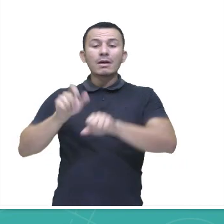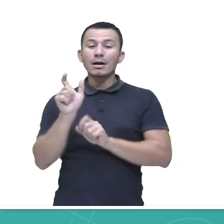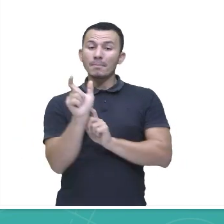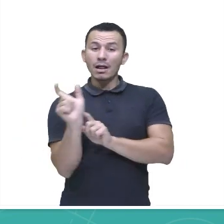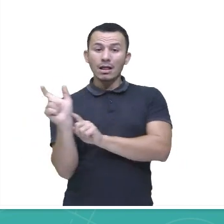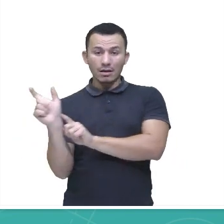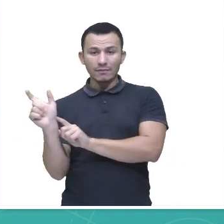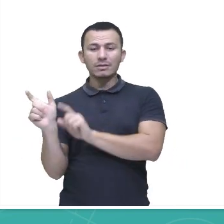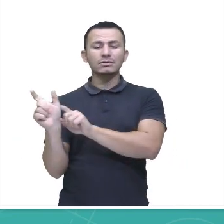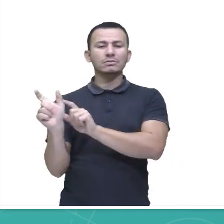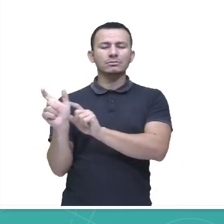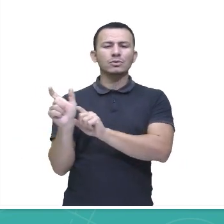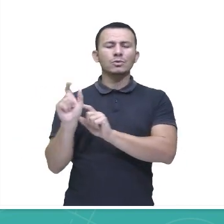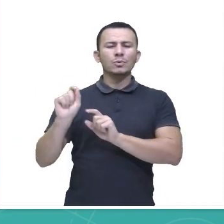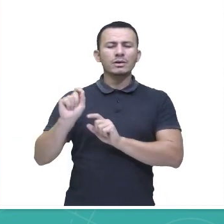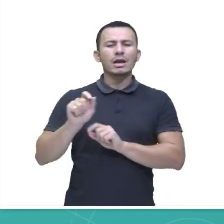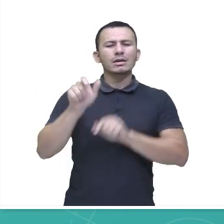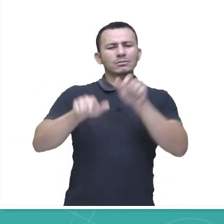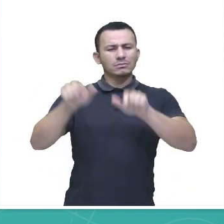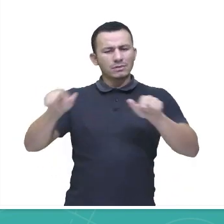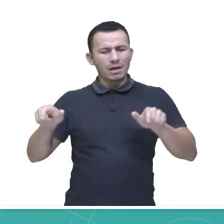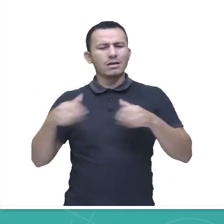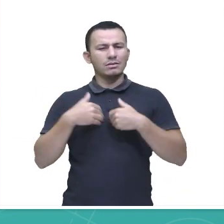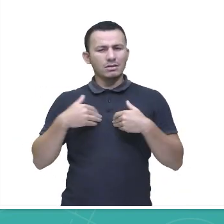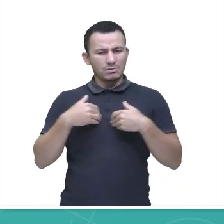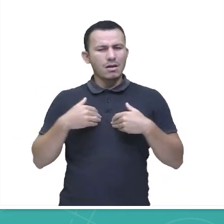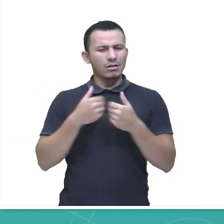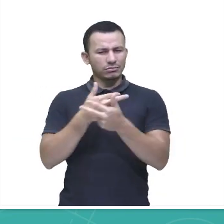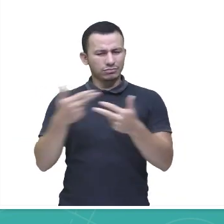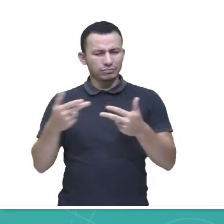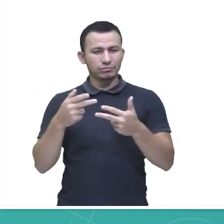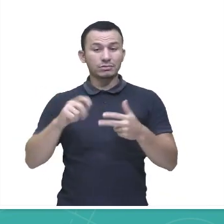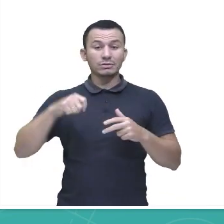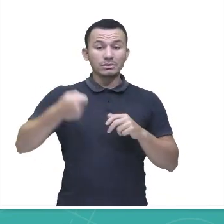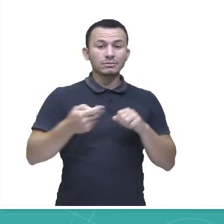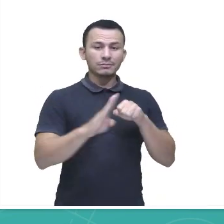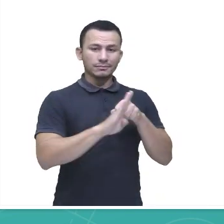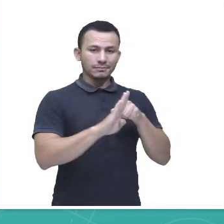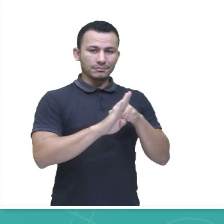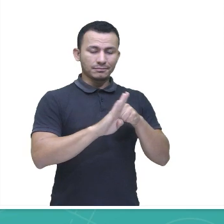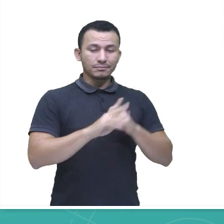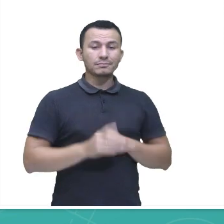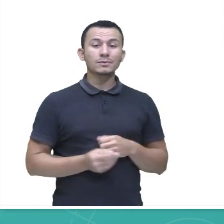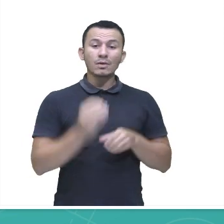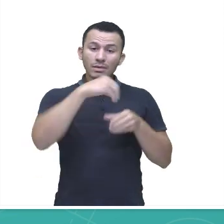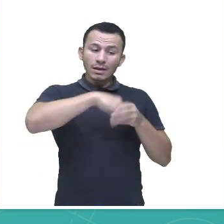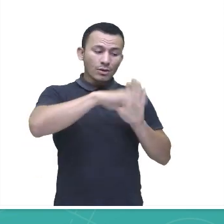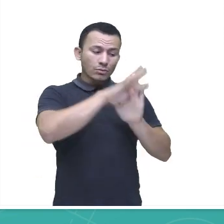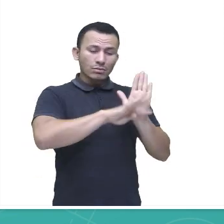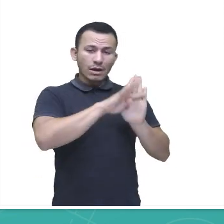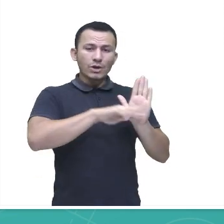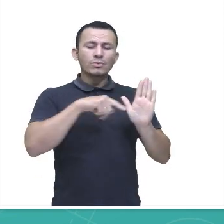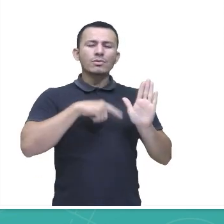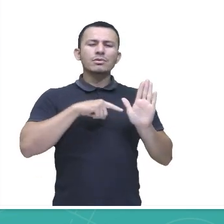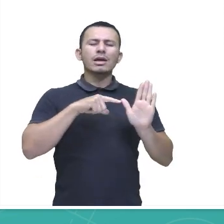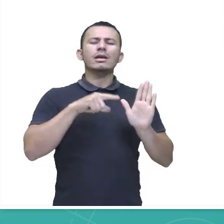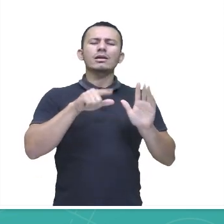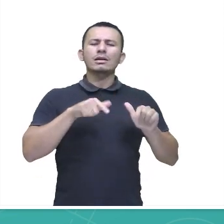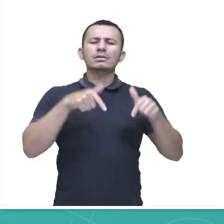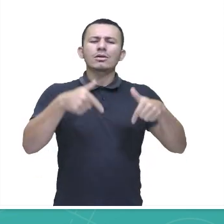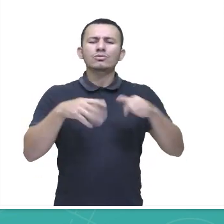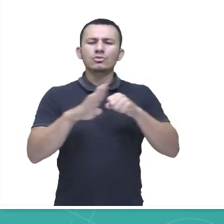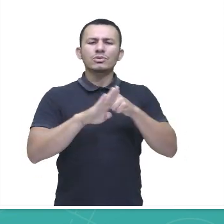nominam, não é, os seres, e você já sabe que essa palavra é um substantivo. Então, no texto, exerce a função de substantivo